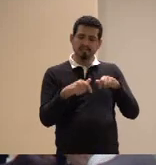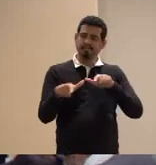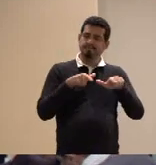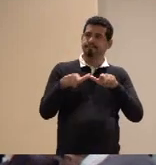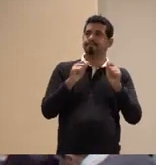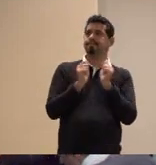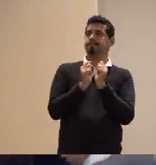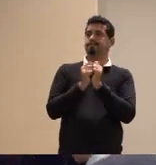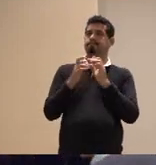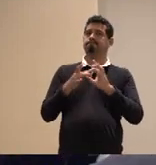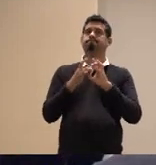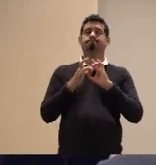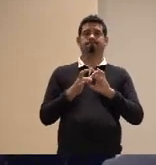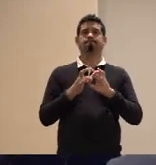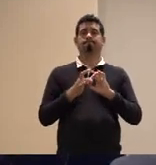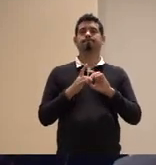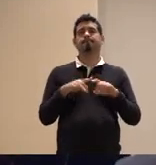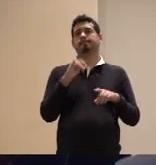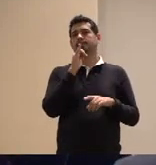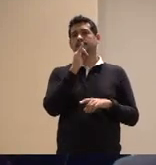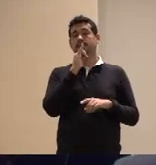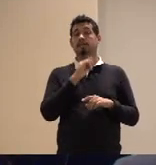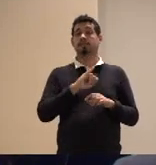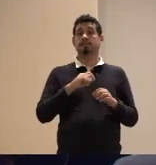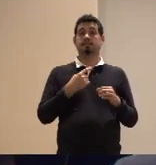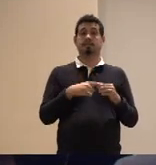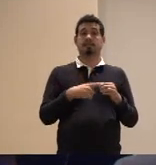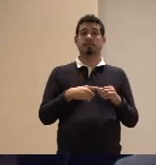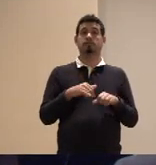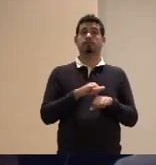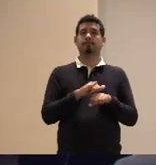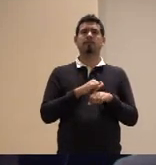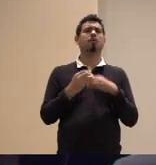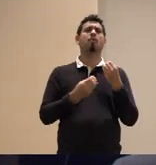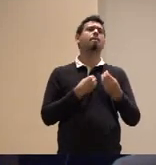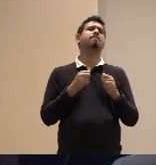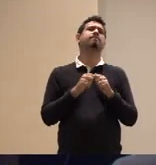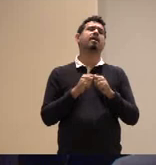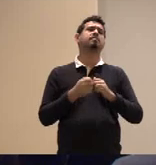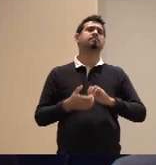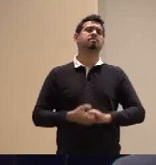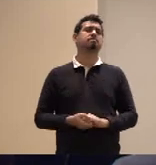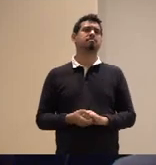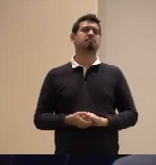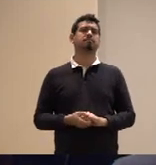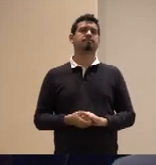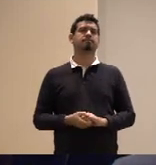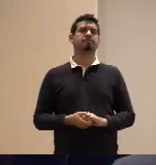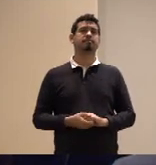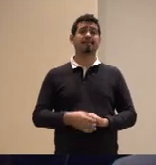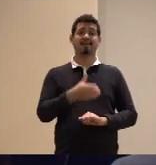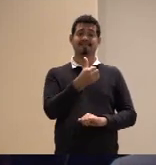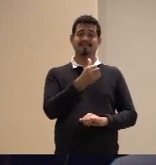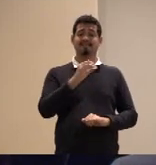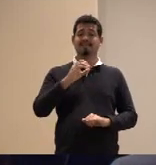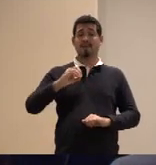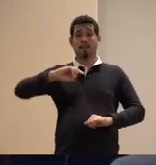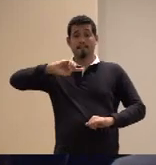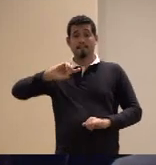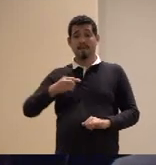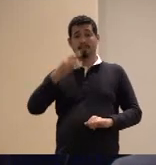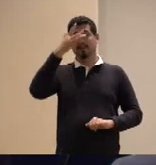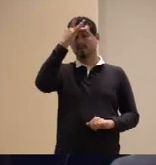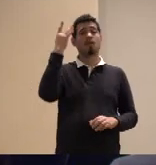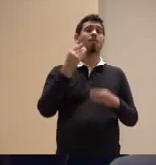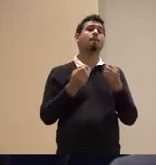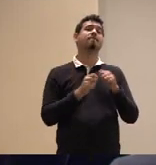prevenção. Aí, por exemplo, em Joinville, a pergunta é diferente: como fazer com mais de 600 mil habitantes? Como é que a